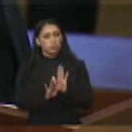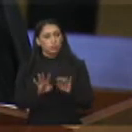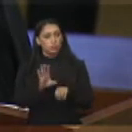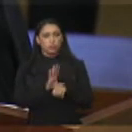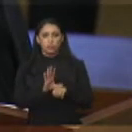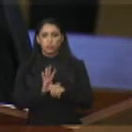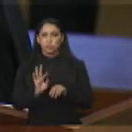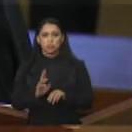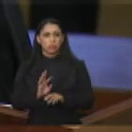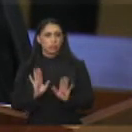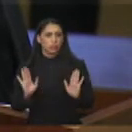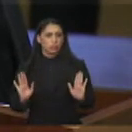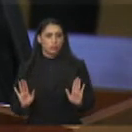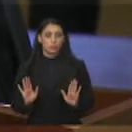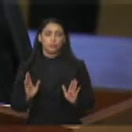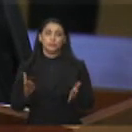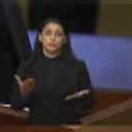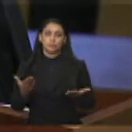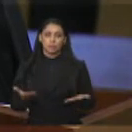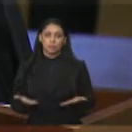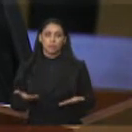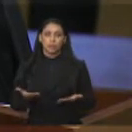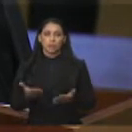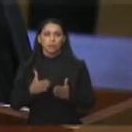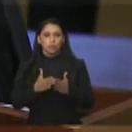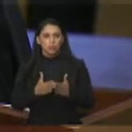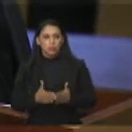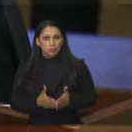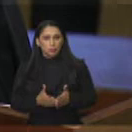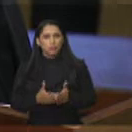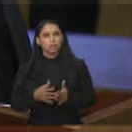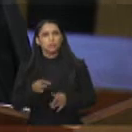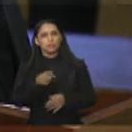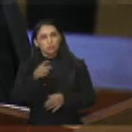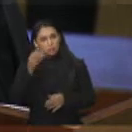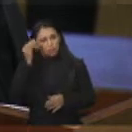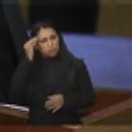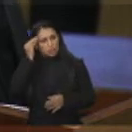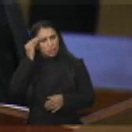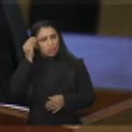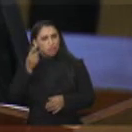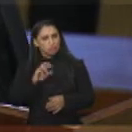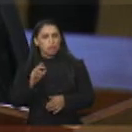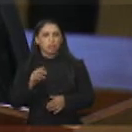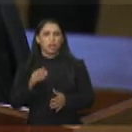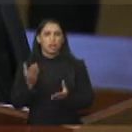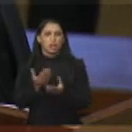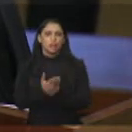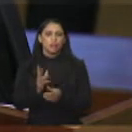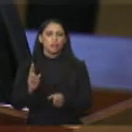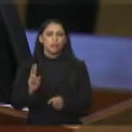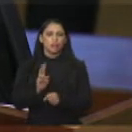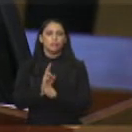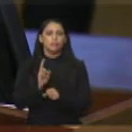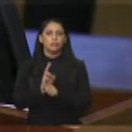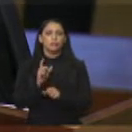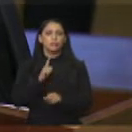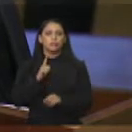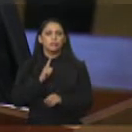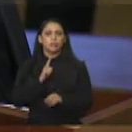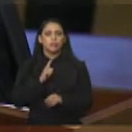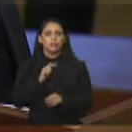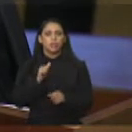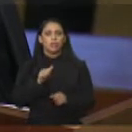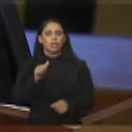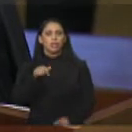constitucional. Com a devida vênia, entendo que não prospera a preliminar articulada na manifestação da